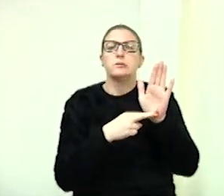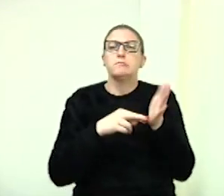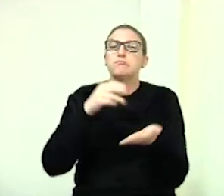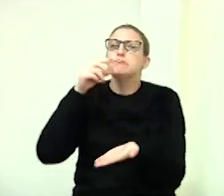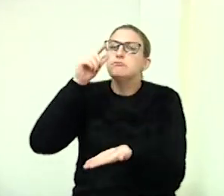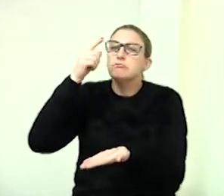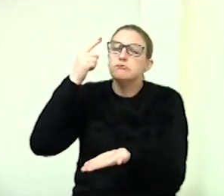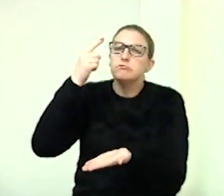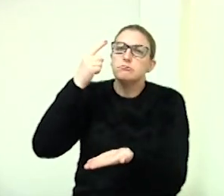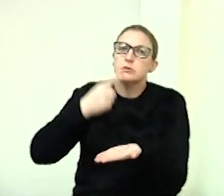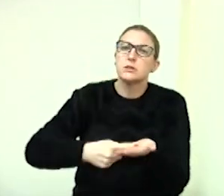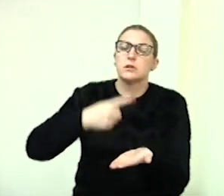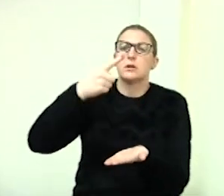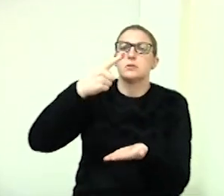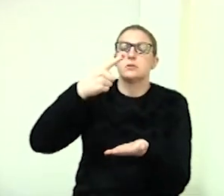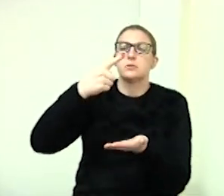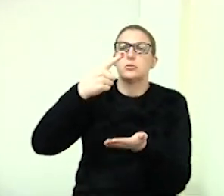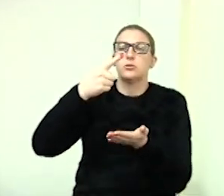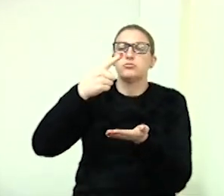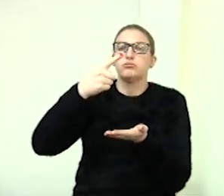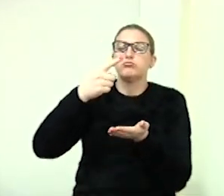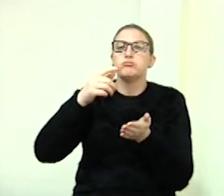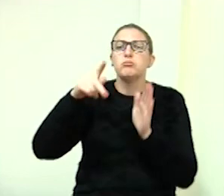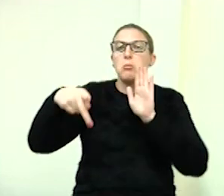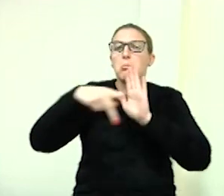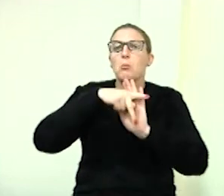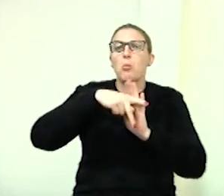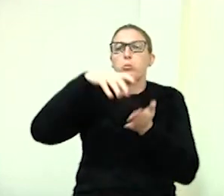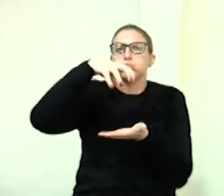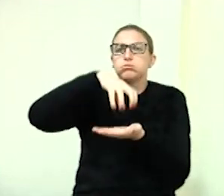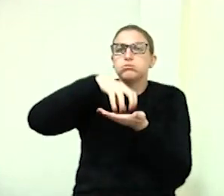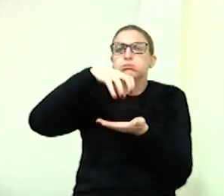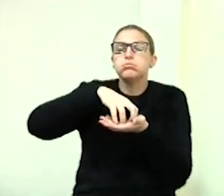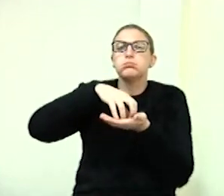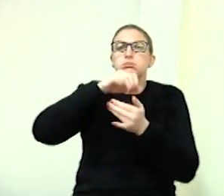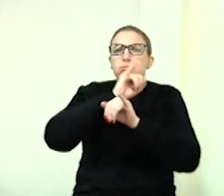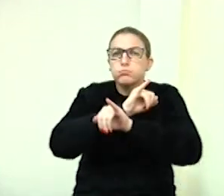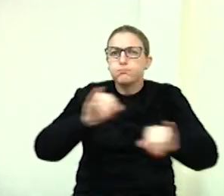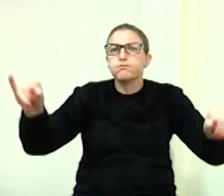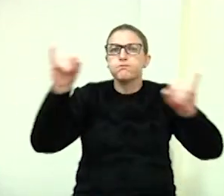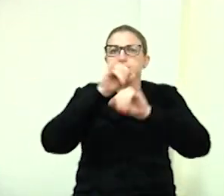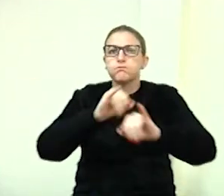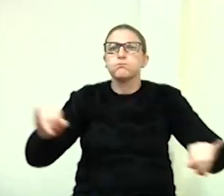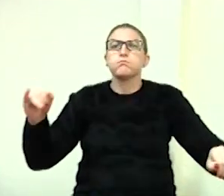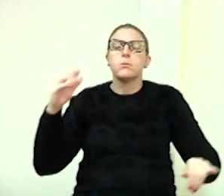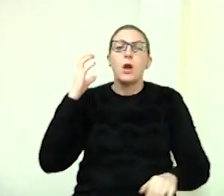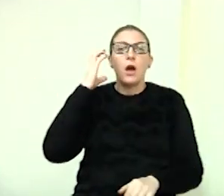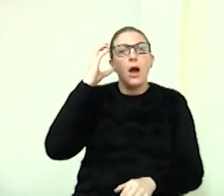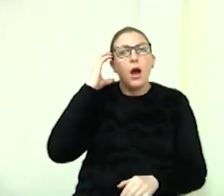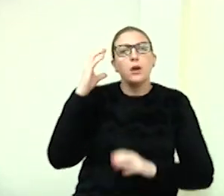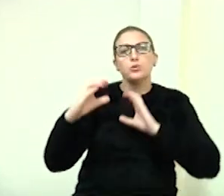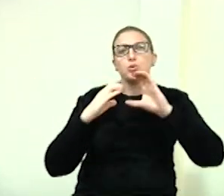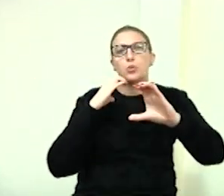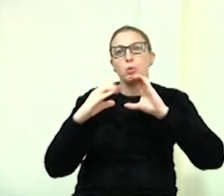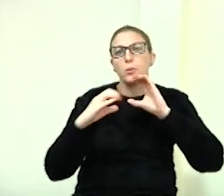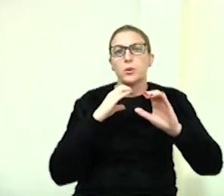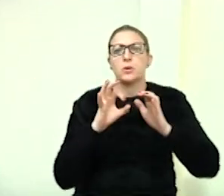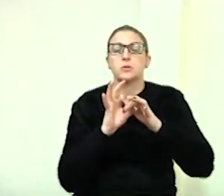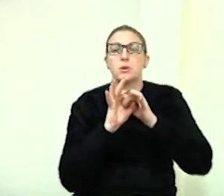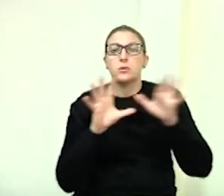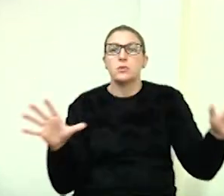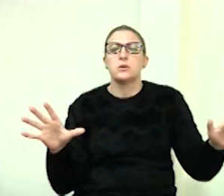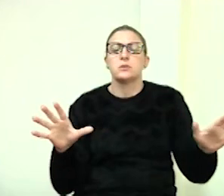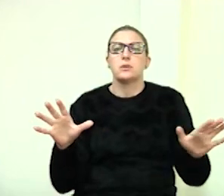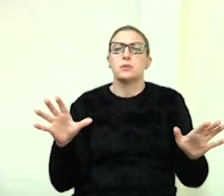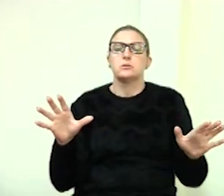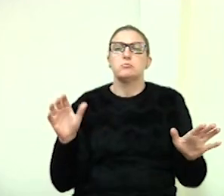licenciamento das estações transmissoras de radiocomunicação ETR, autorizadas e homologadas pela Agência Nacional